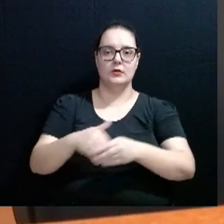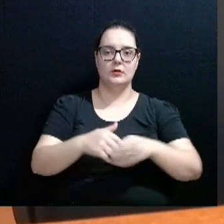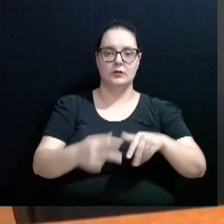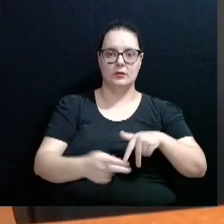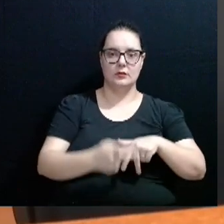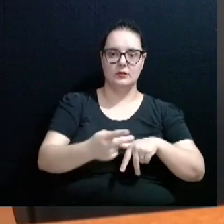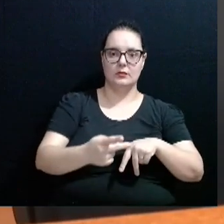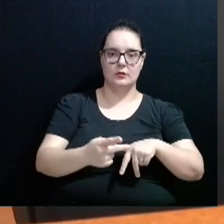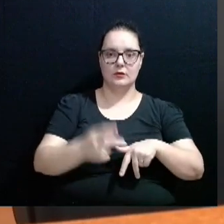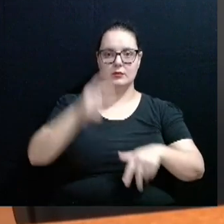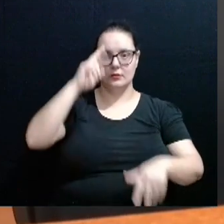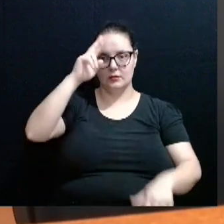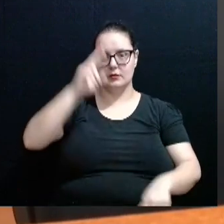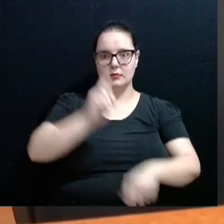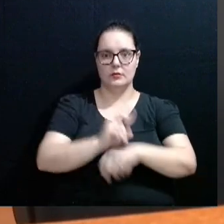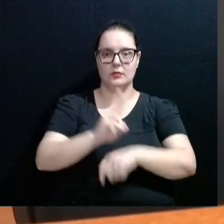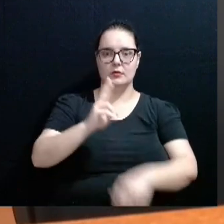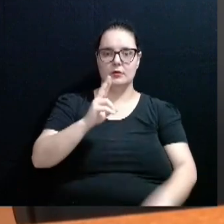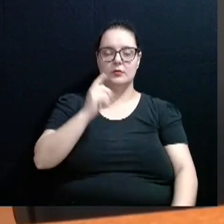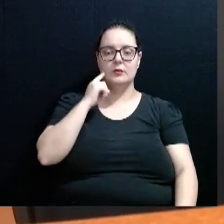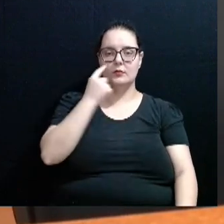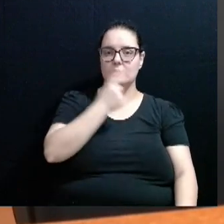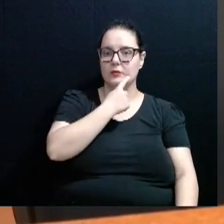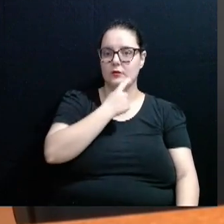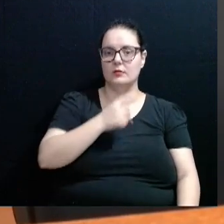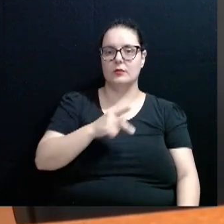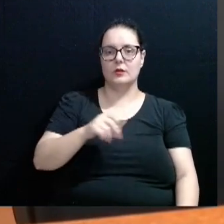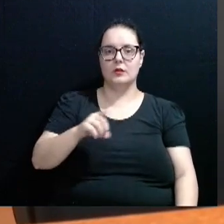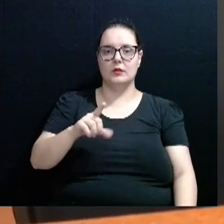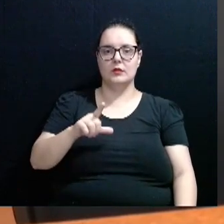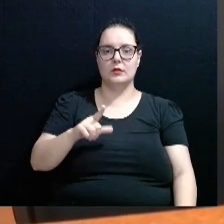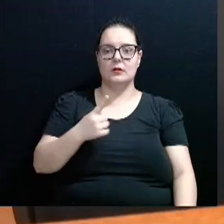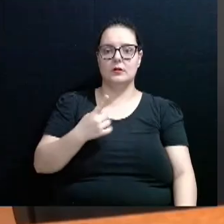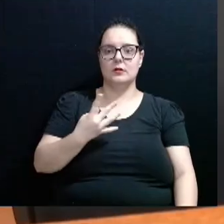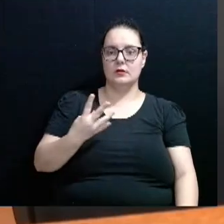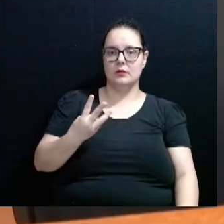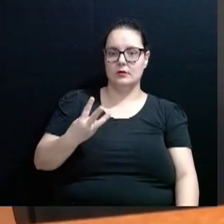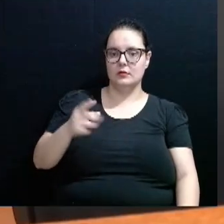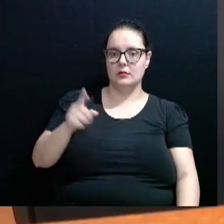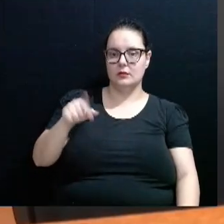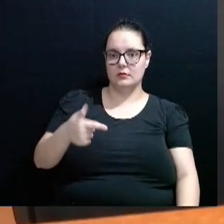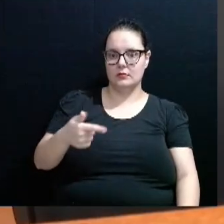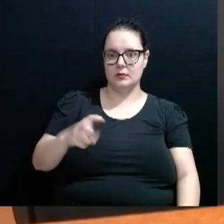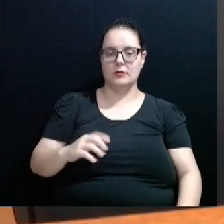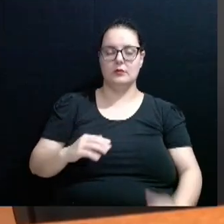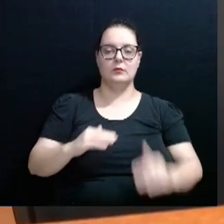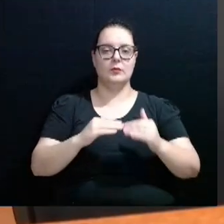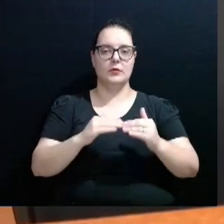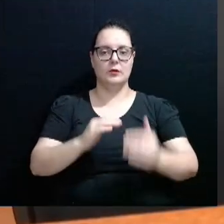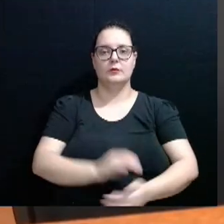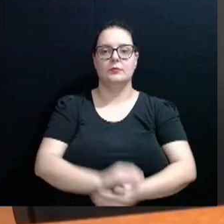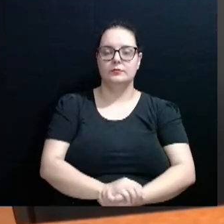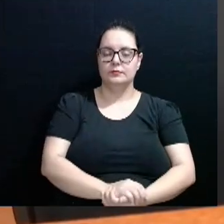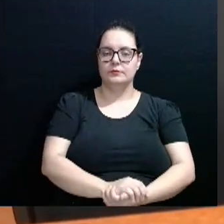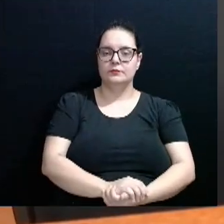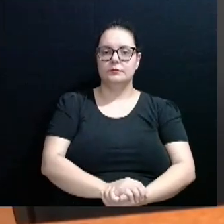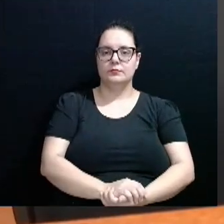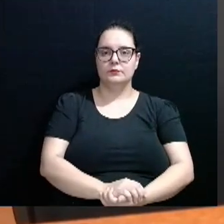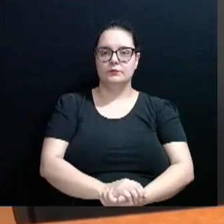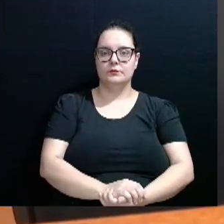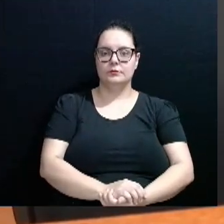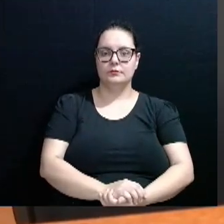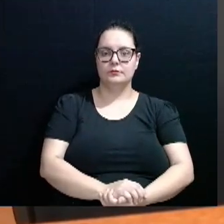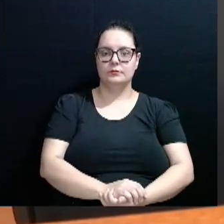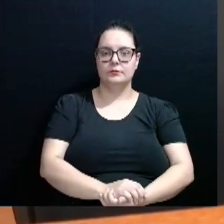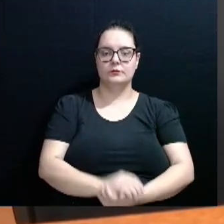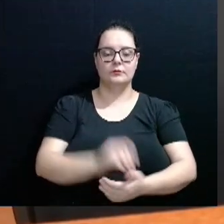senhor Dr. Ian, favorável ao PDL 143/2025, do processo número 244-160, de autoria do